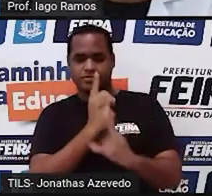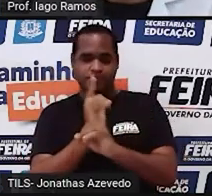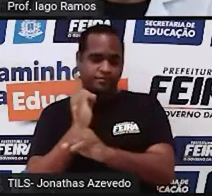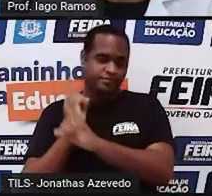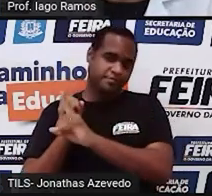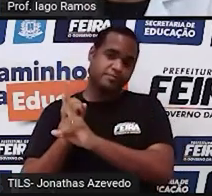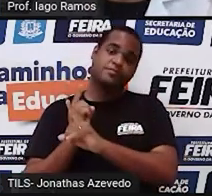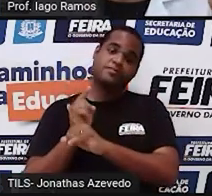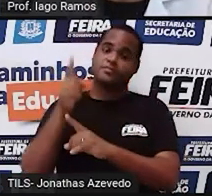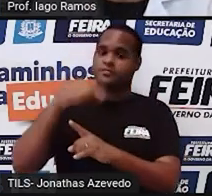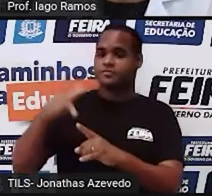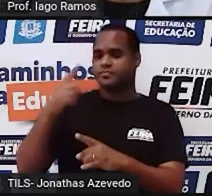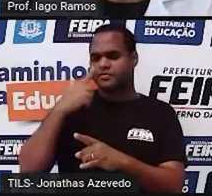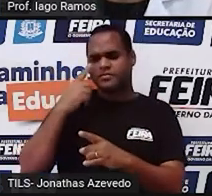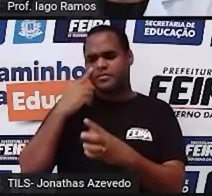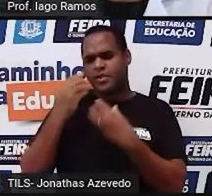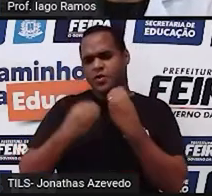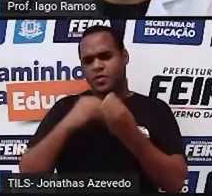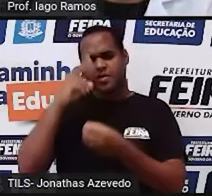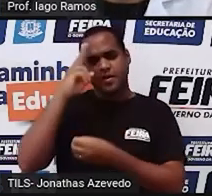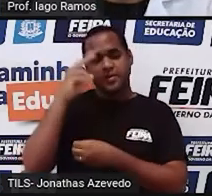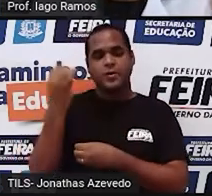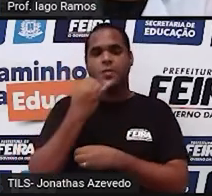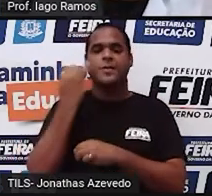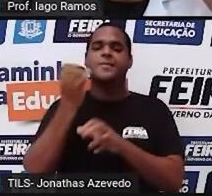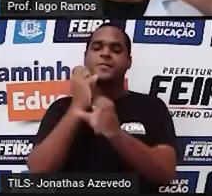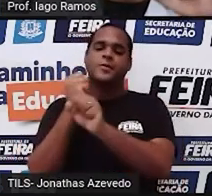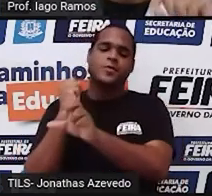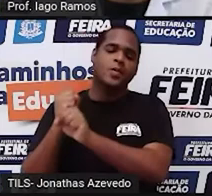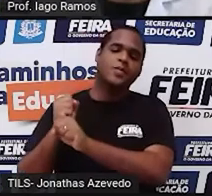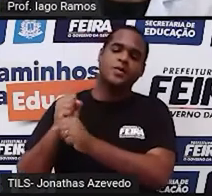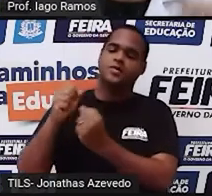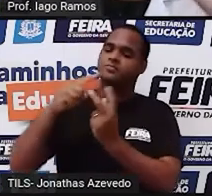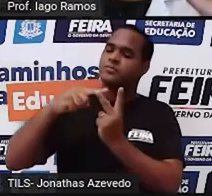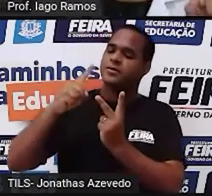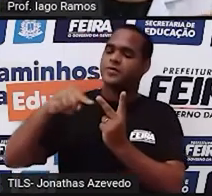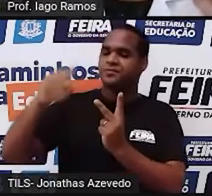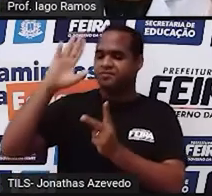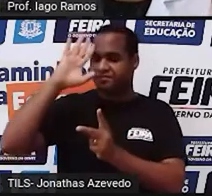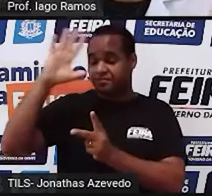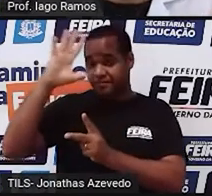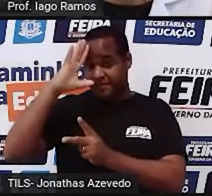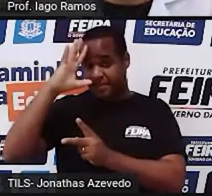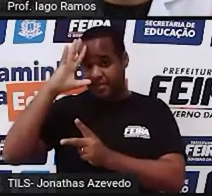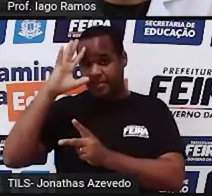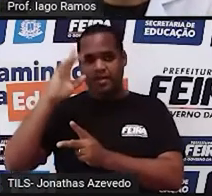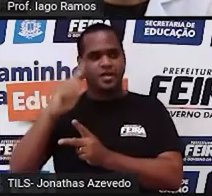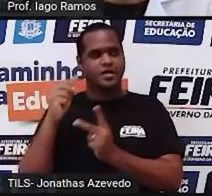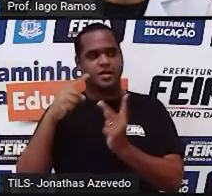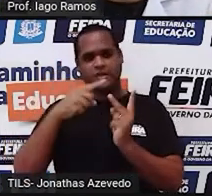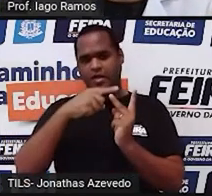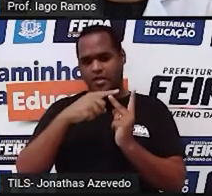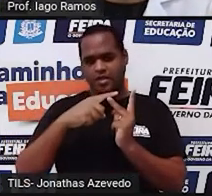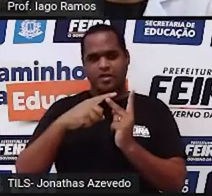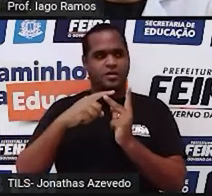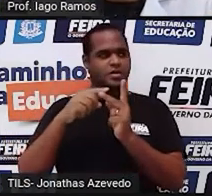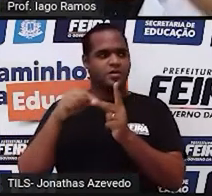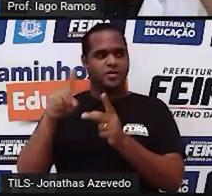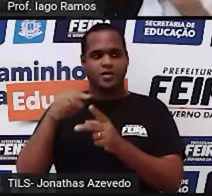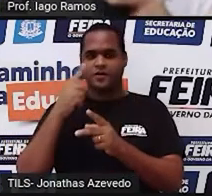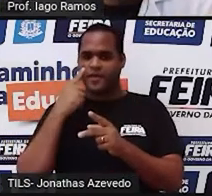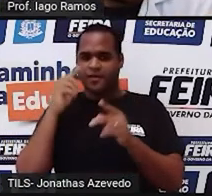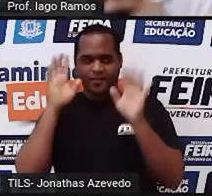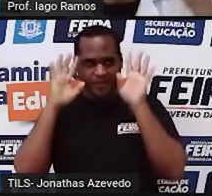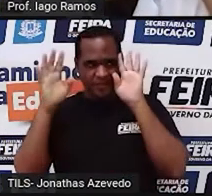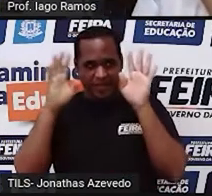E aí a gente tem que lembrar como é que a gente calcula raízes e aqui a gente vai pensar nas raízes quadradas Olha só